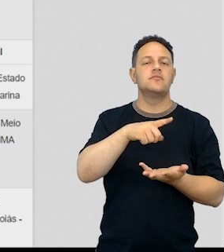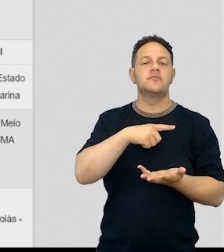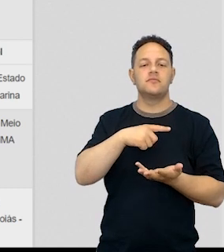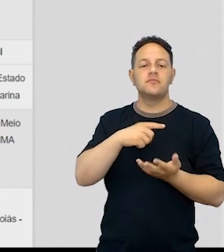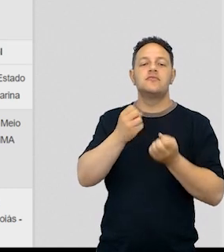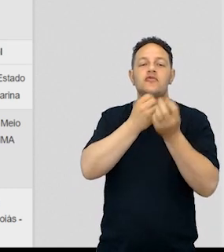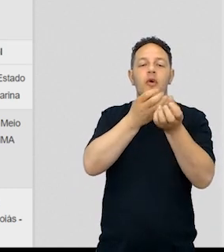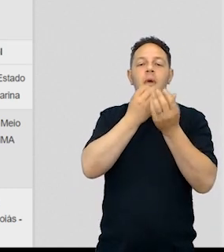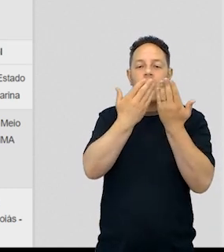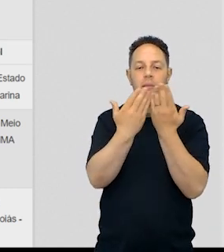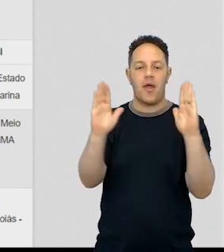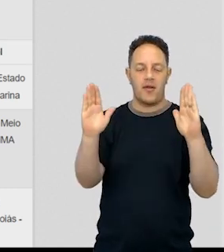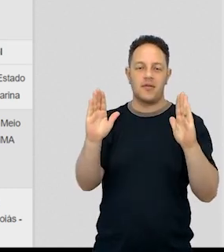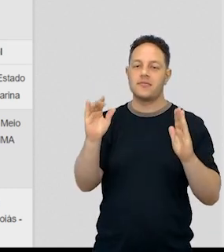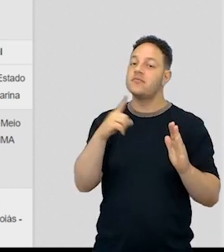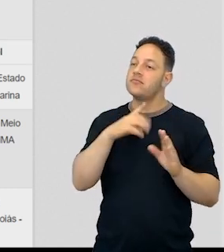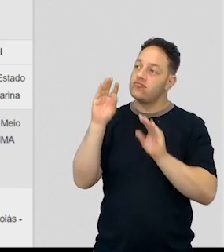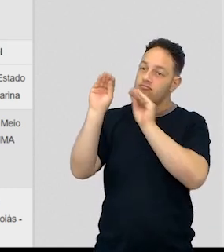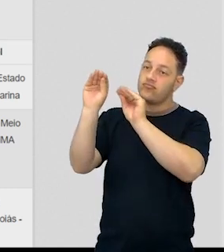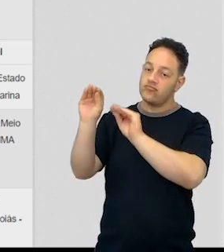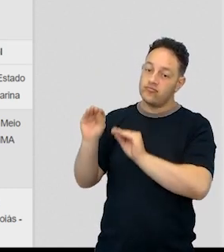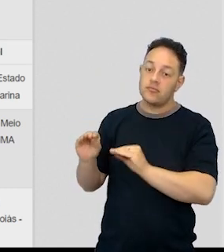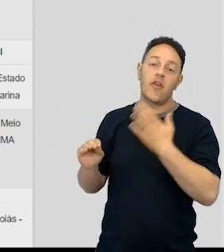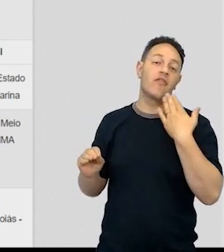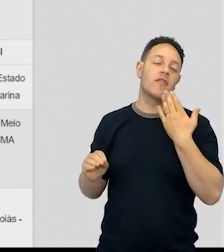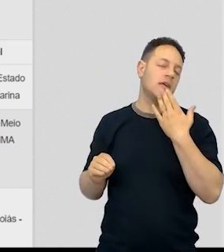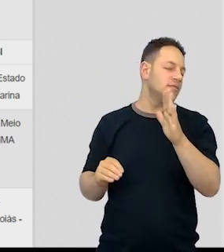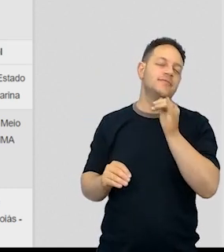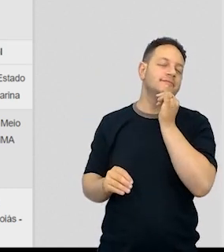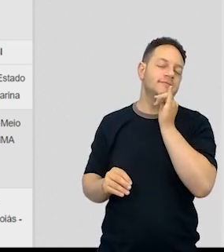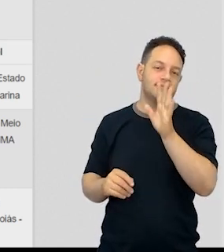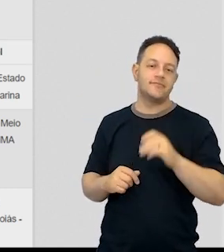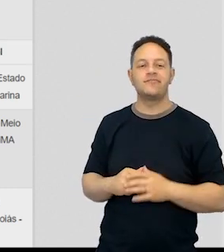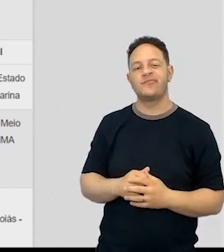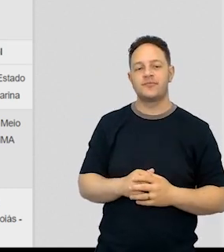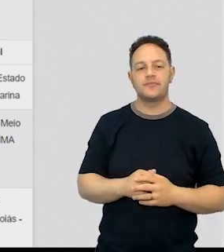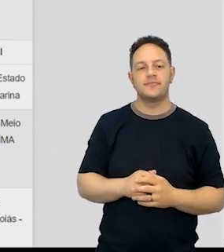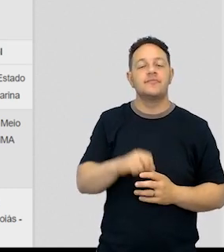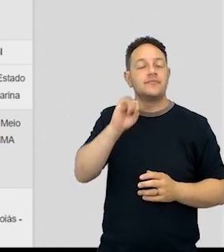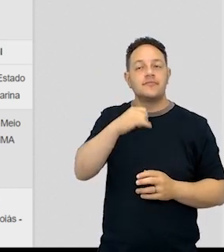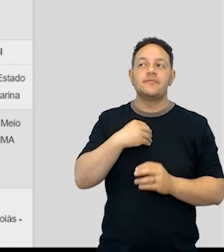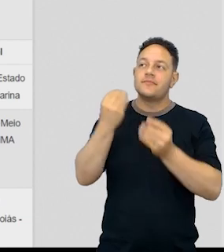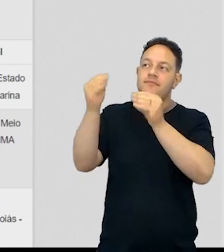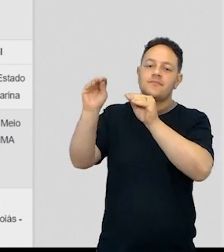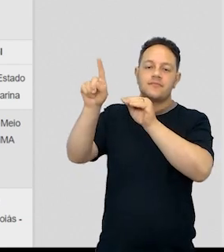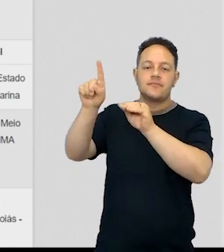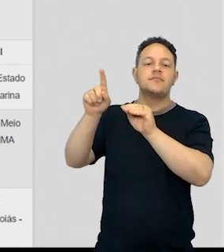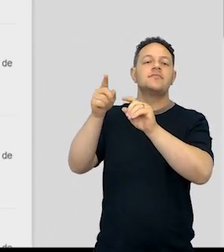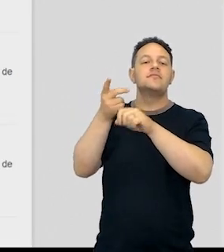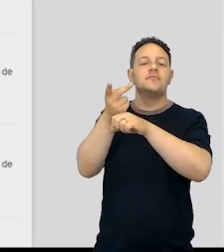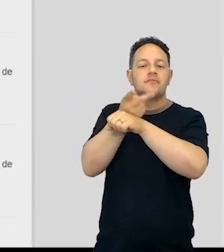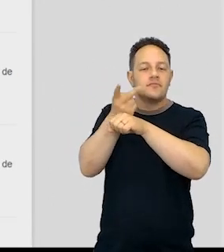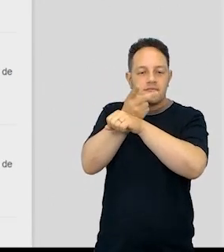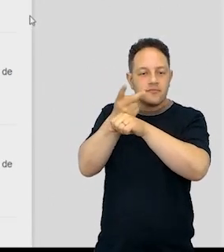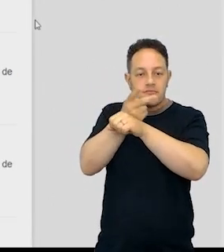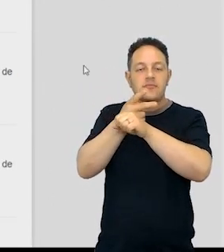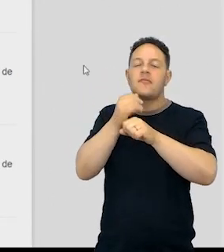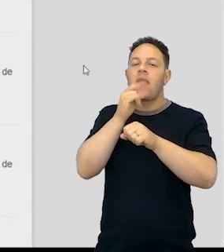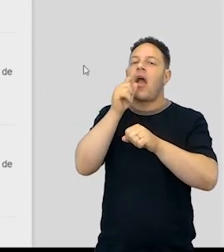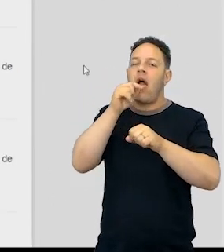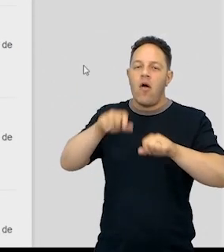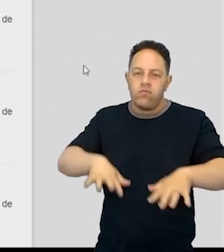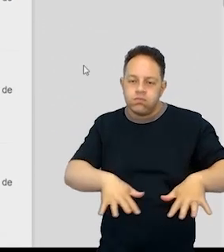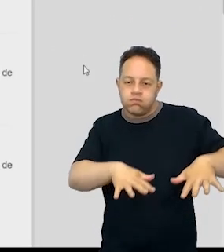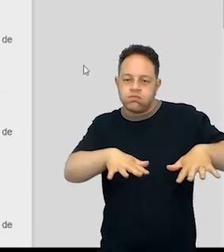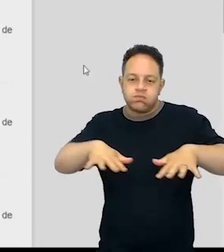nesse mesmo local. Então, facilita bastante. Então, por exemplo, né, se eu colocar para pesquisar aqui no portal enchente,